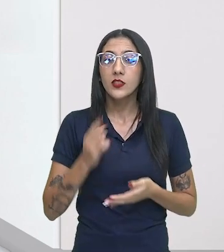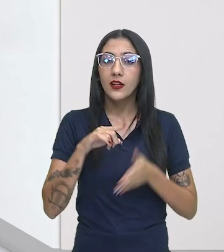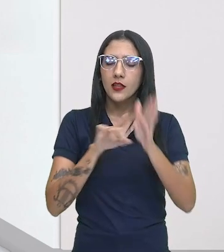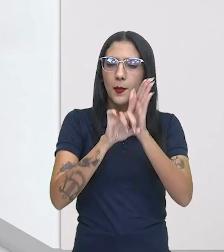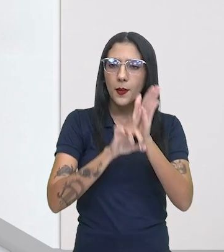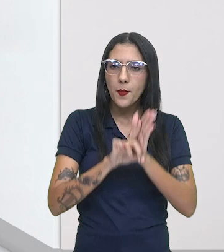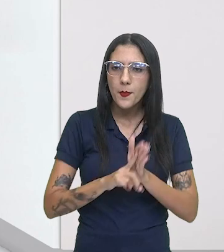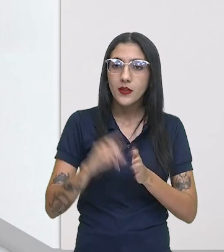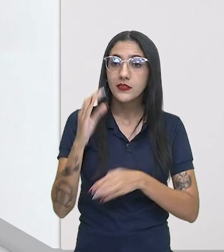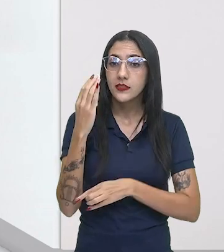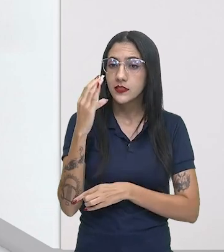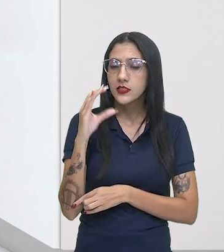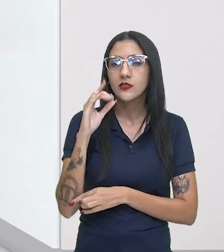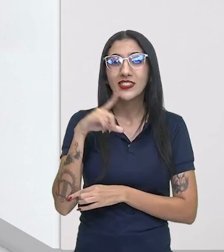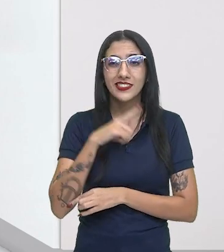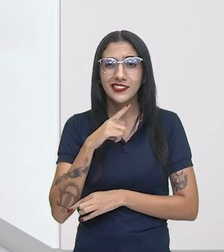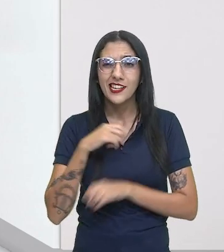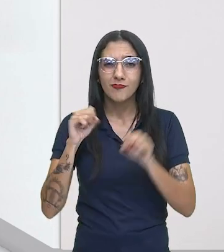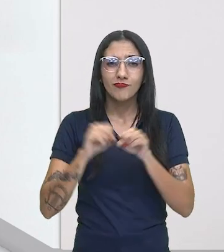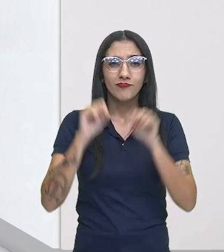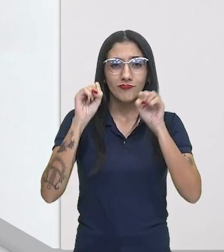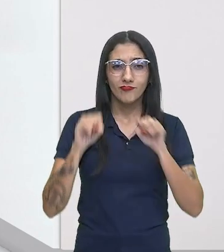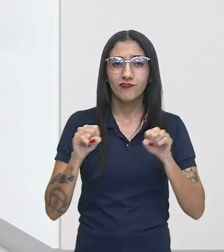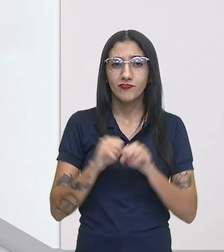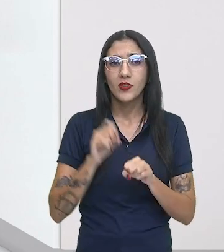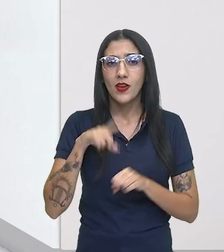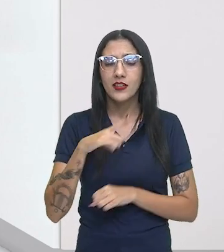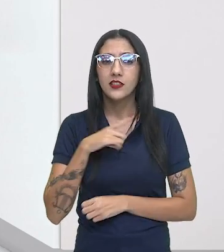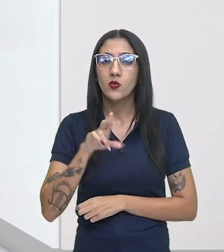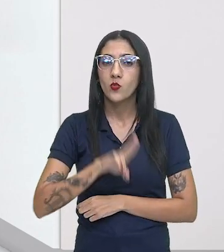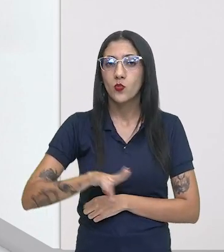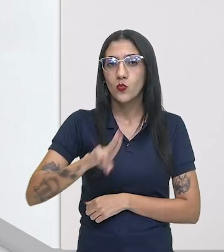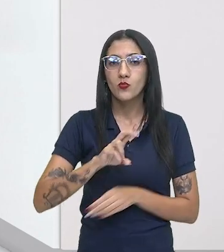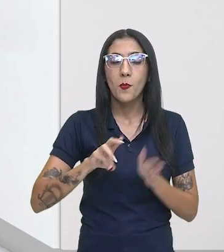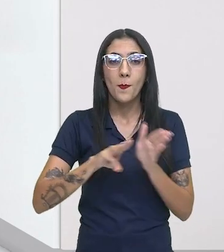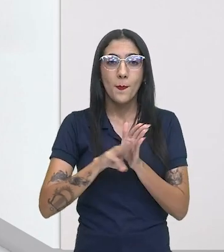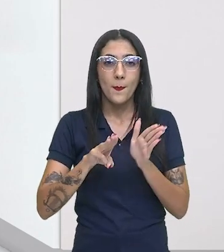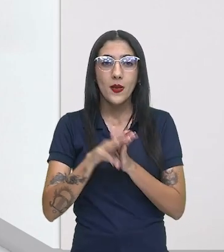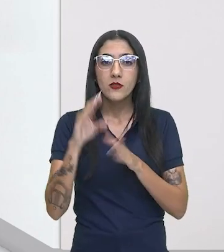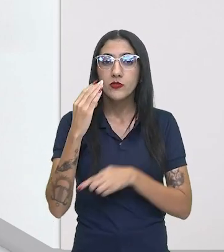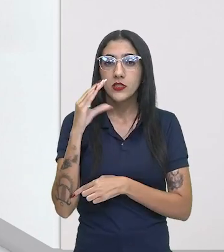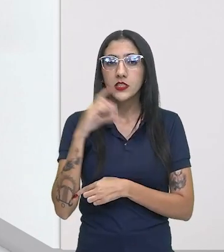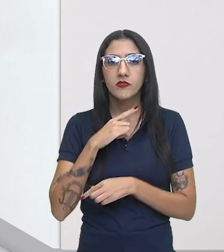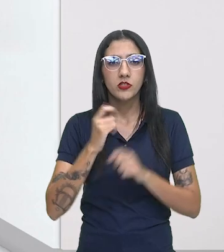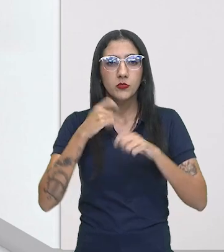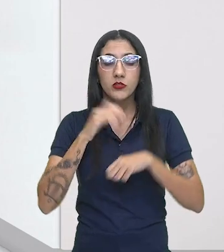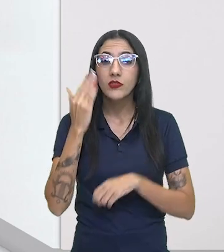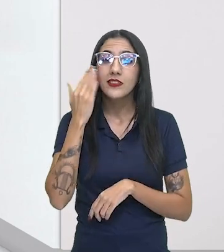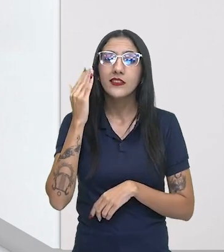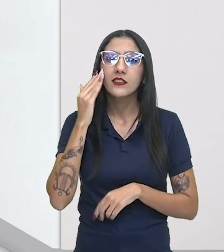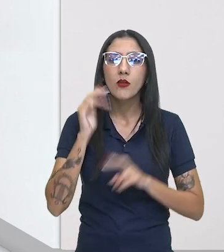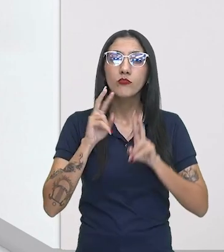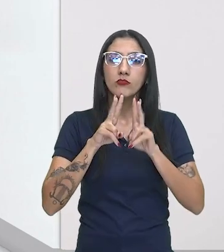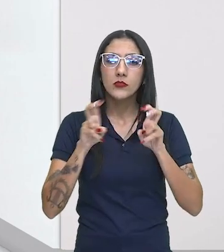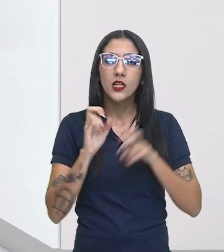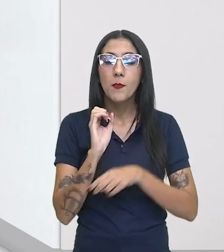um processo sistemático que utiliza métodos científicos para compreender um assunto ou resolver